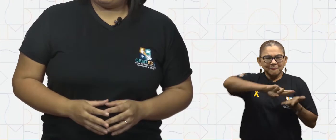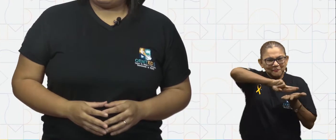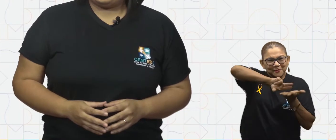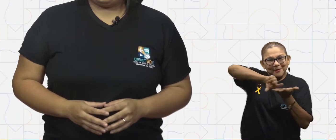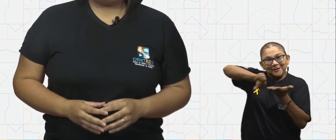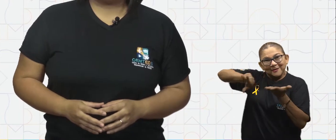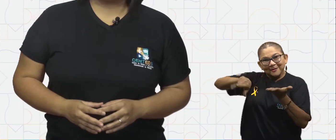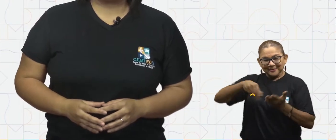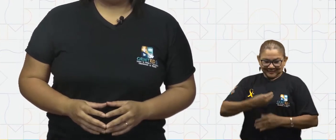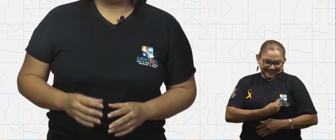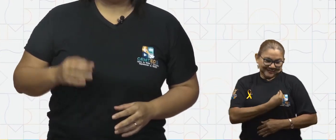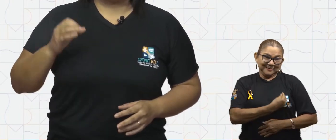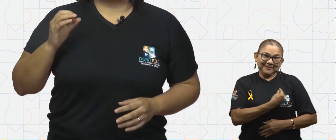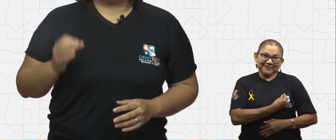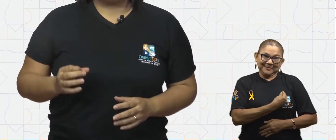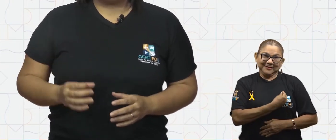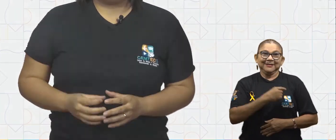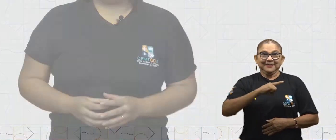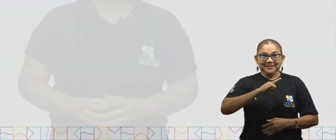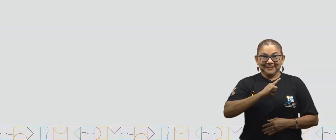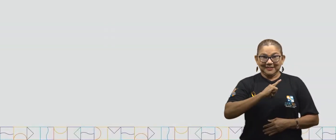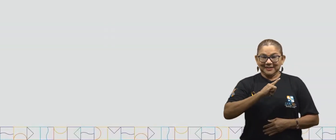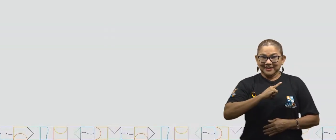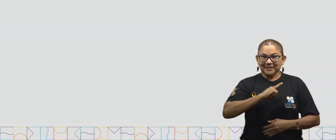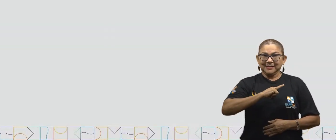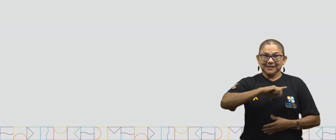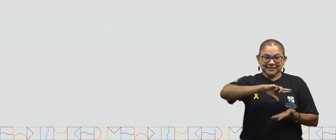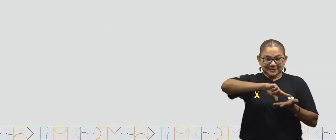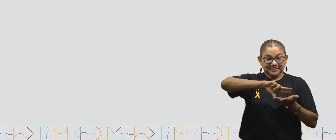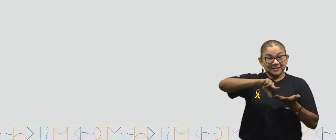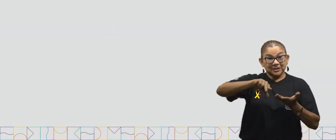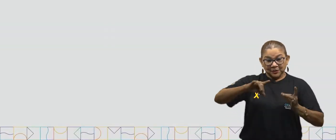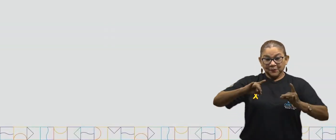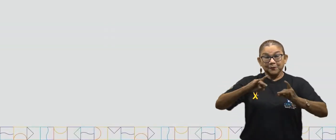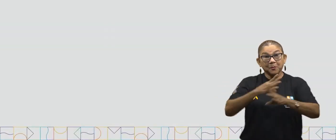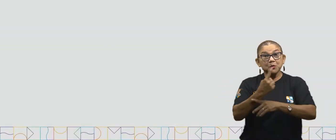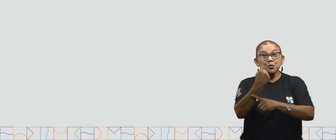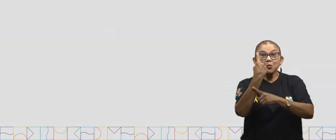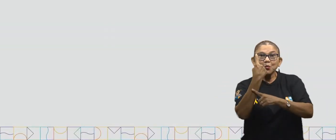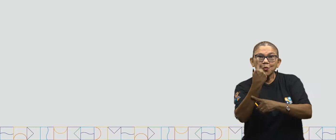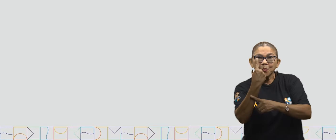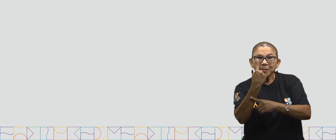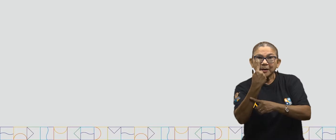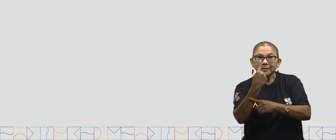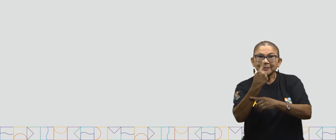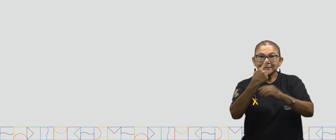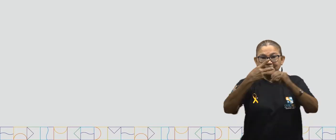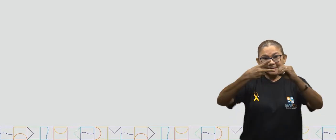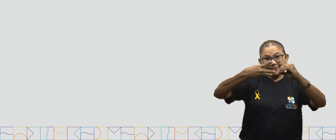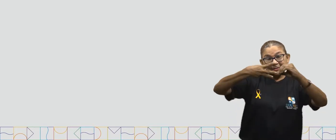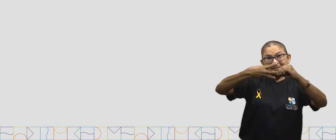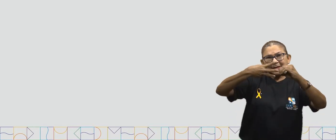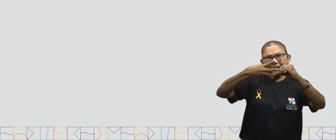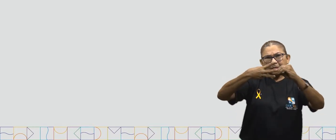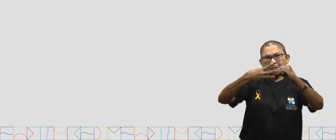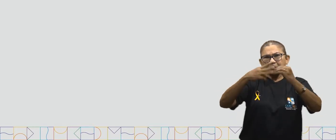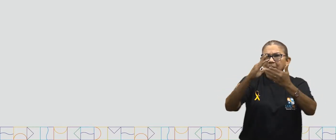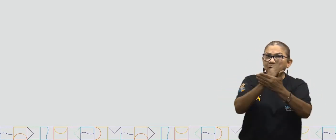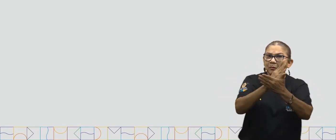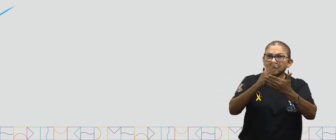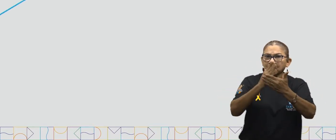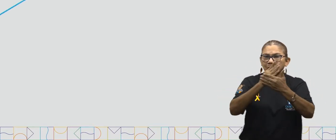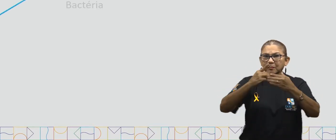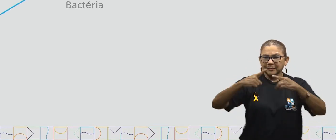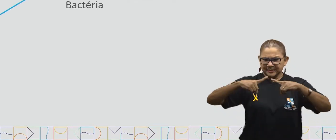seres vivos. Existem seres vivos formados apenas por uma única célula, como algumas